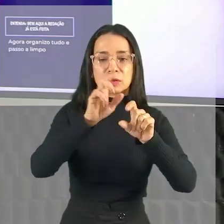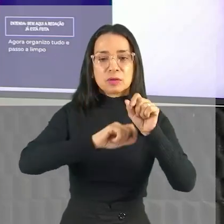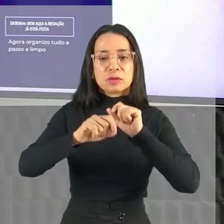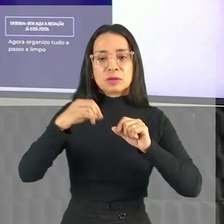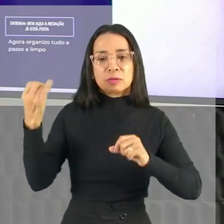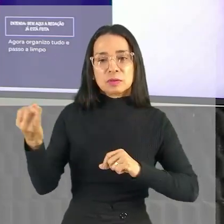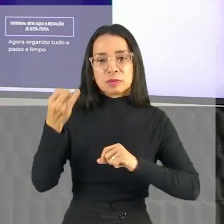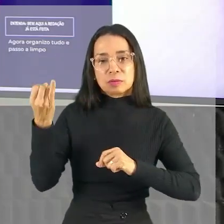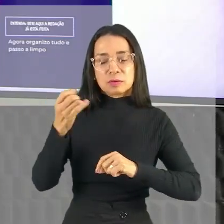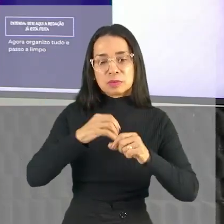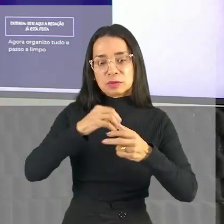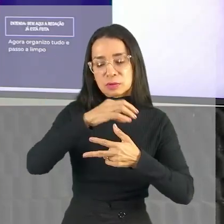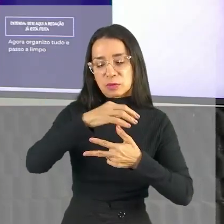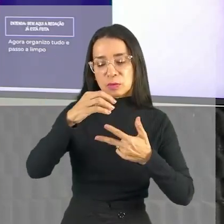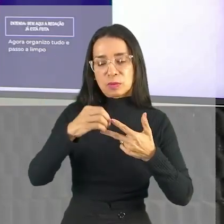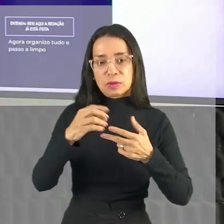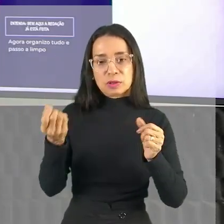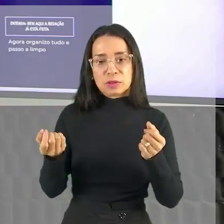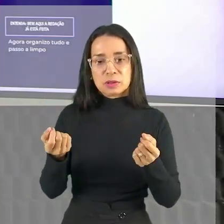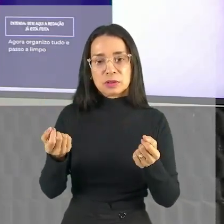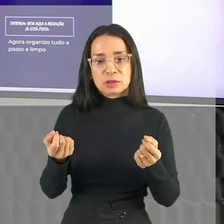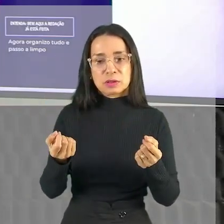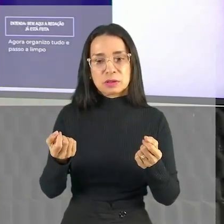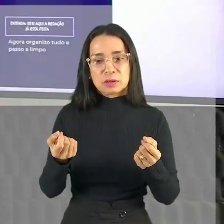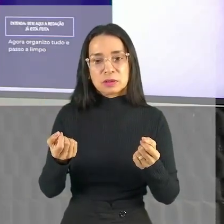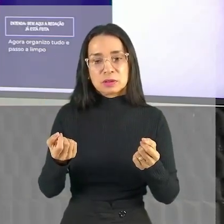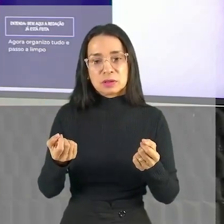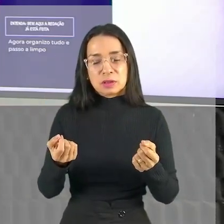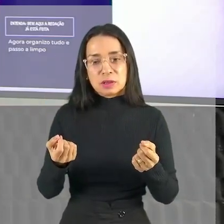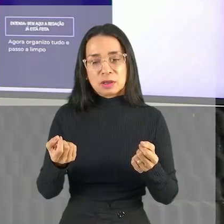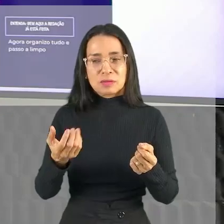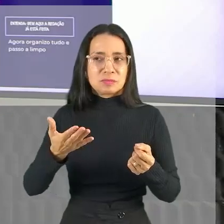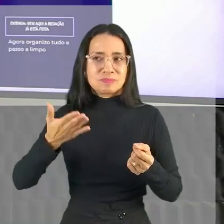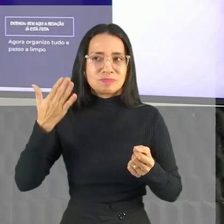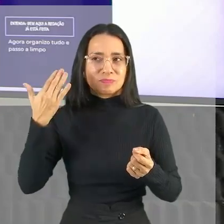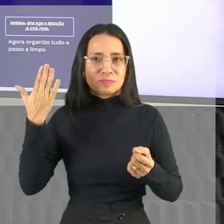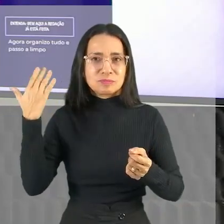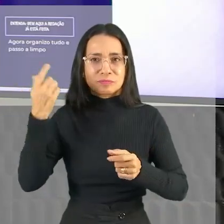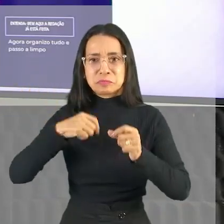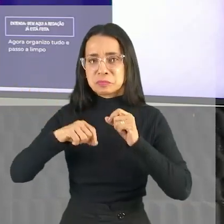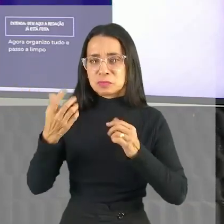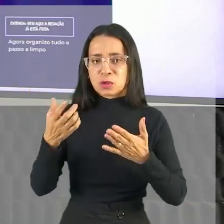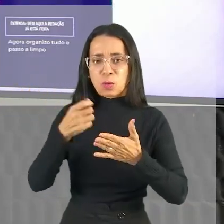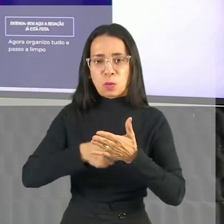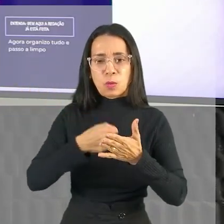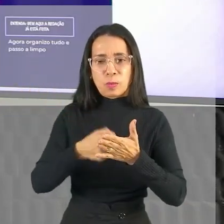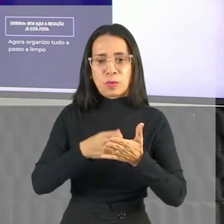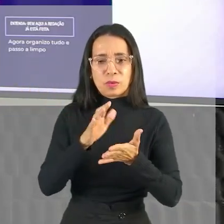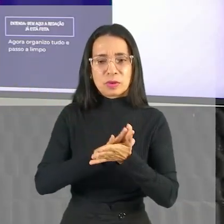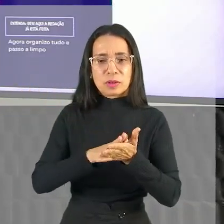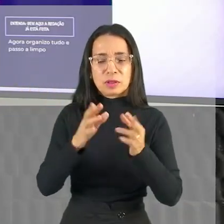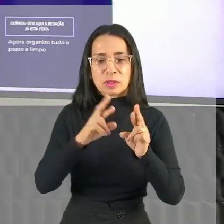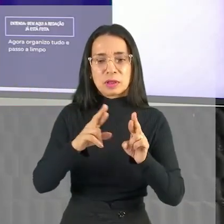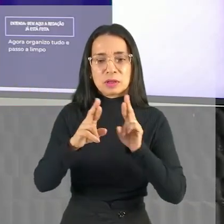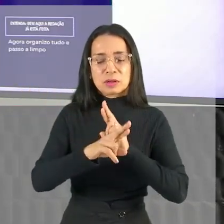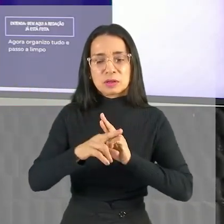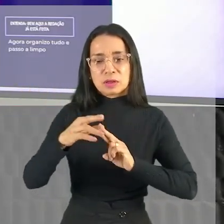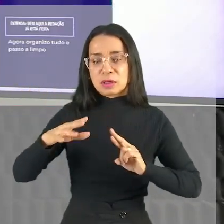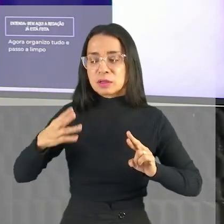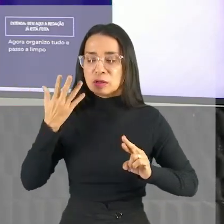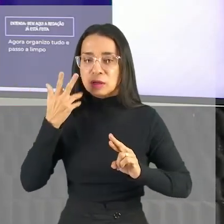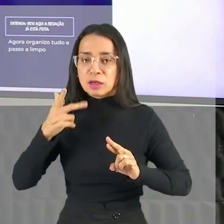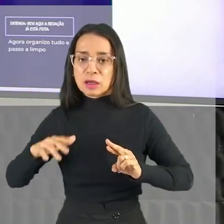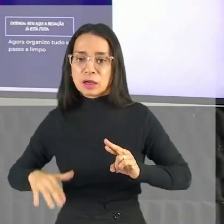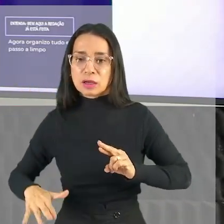O Enem faz tempo que não cobra nada relacionado à criança, ele já cobrou no passado sobre os